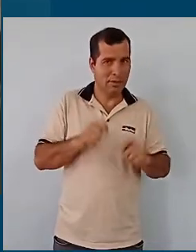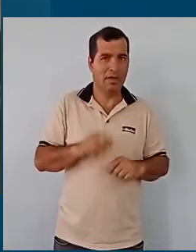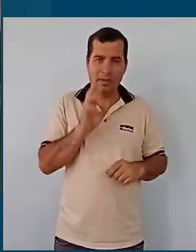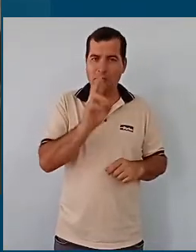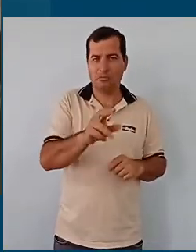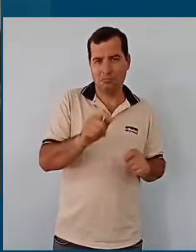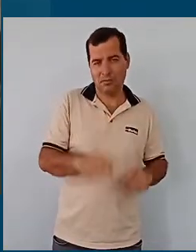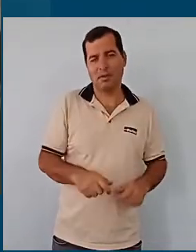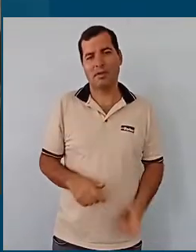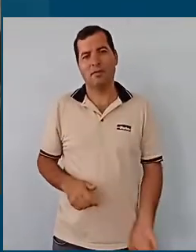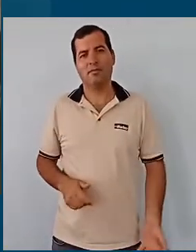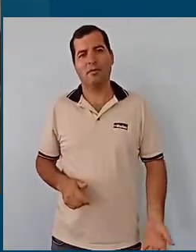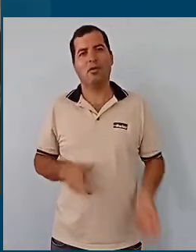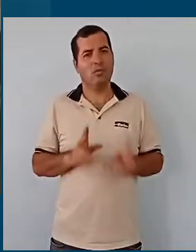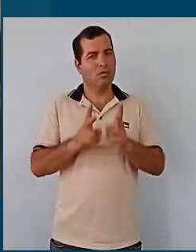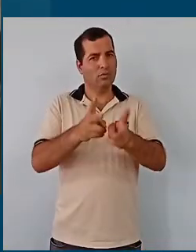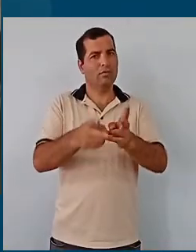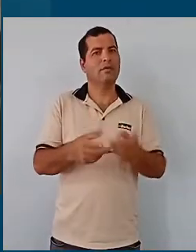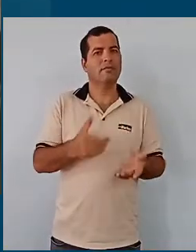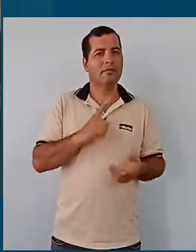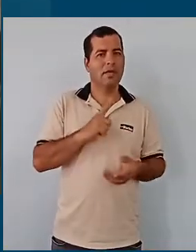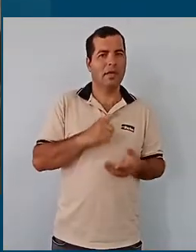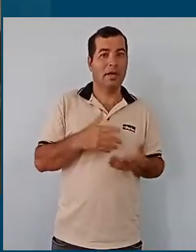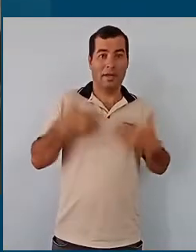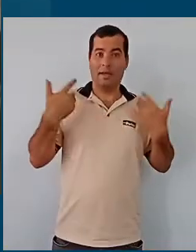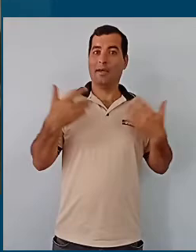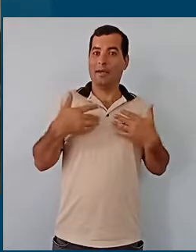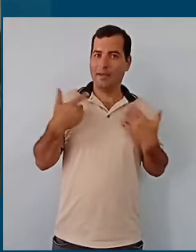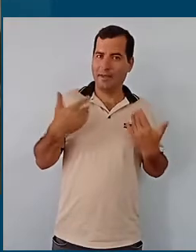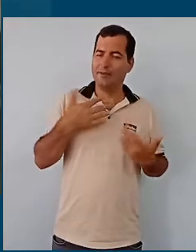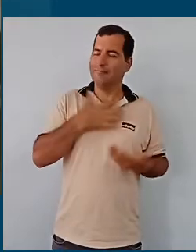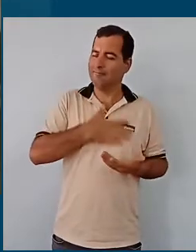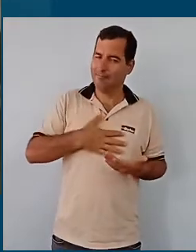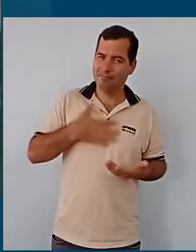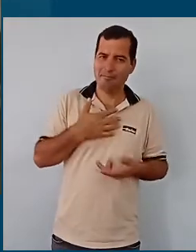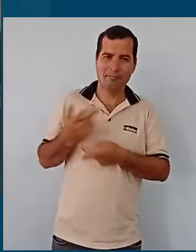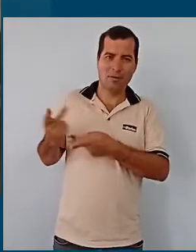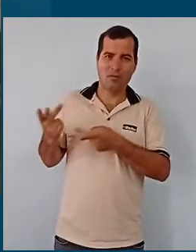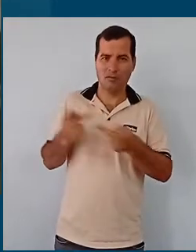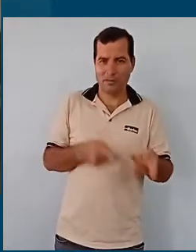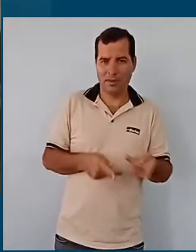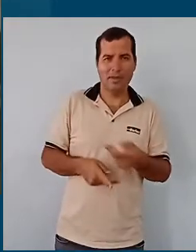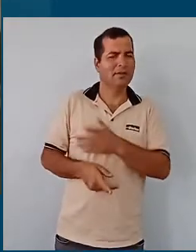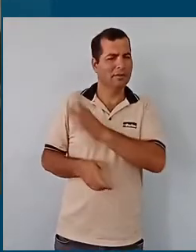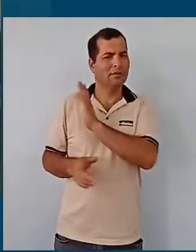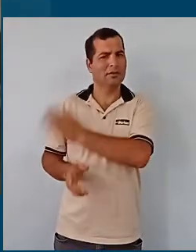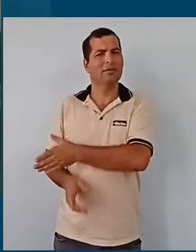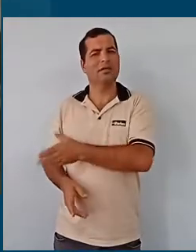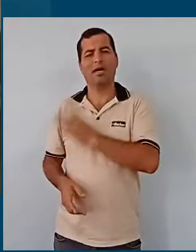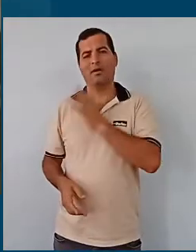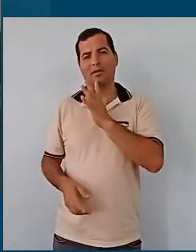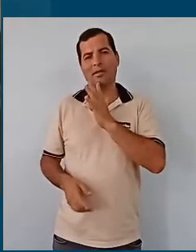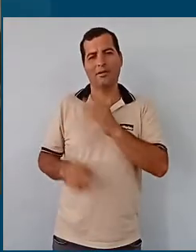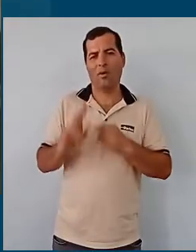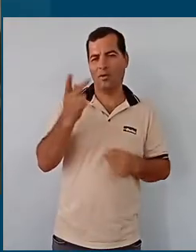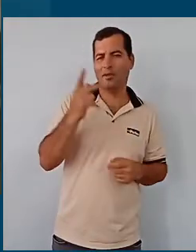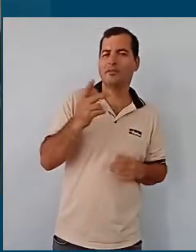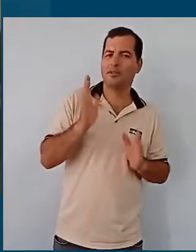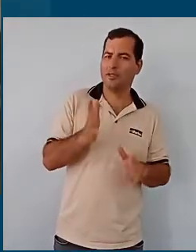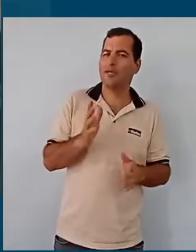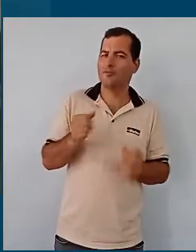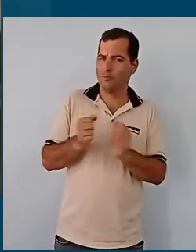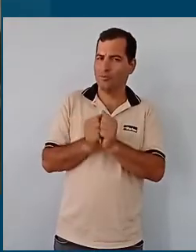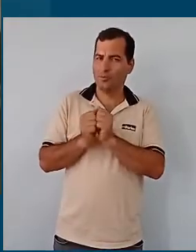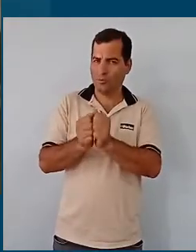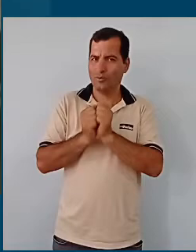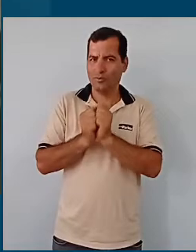darmos continuidade ao evento, nós temos a alegria e a satisfação de convidar ele, que já é de casa, e tem contribuído muito